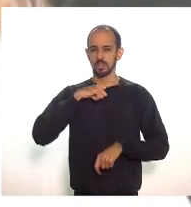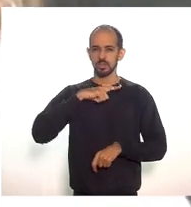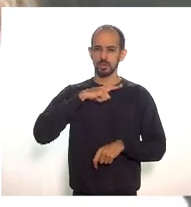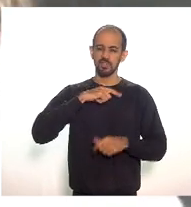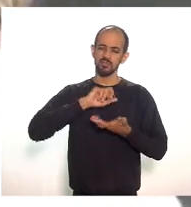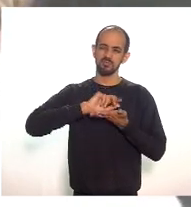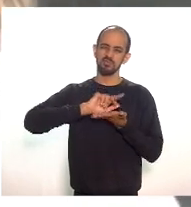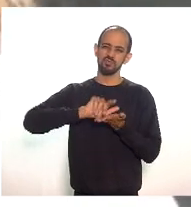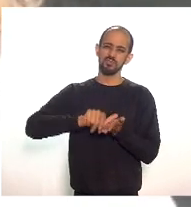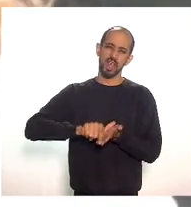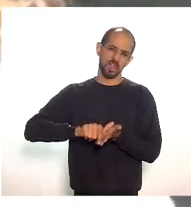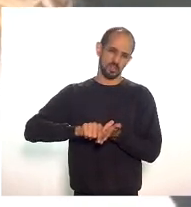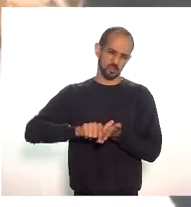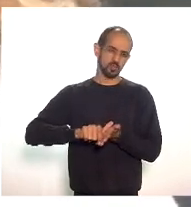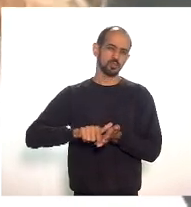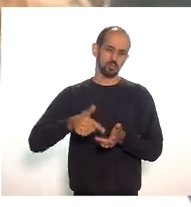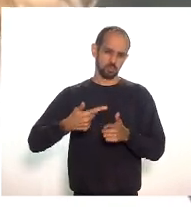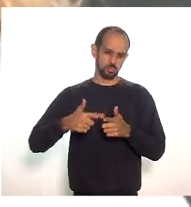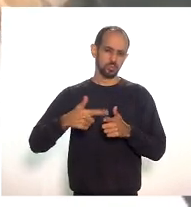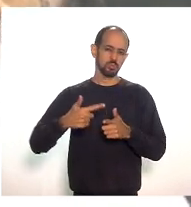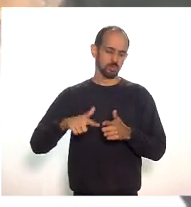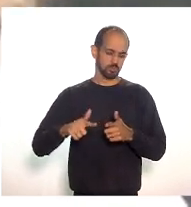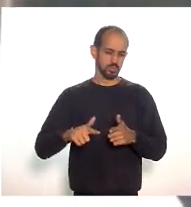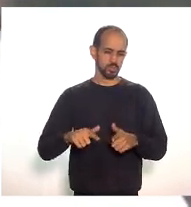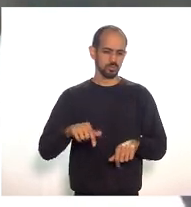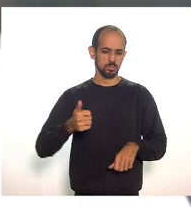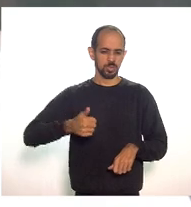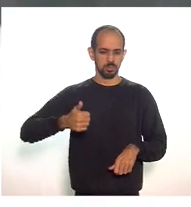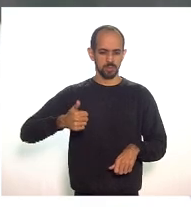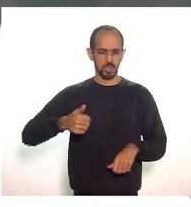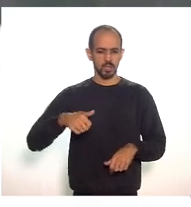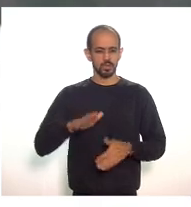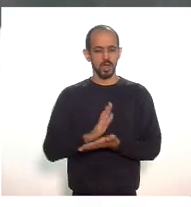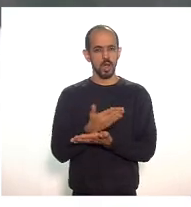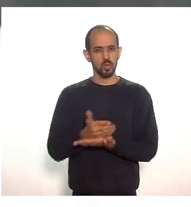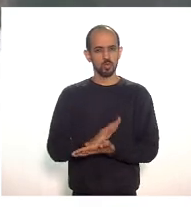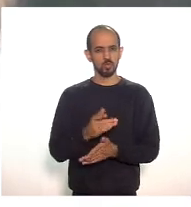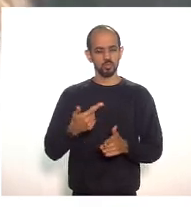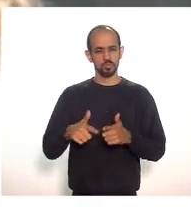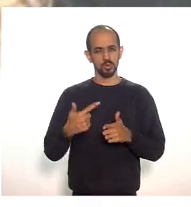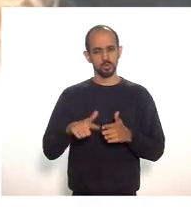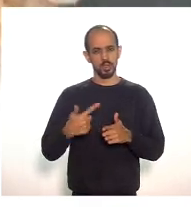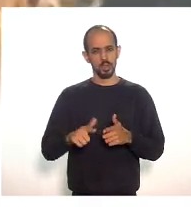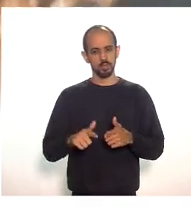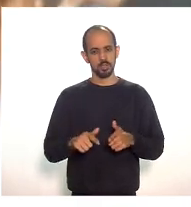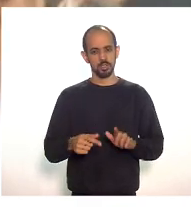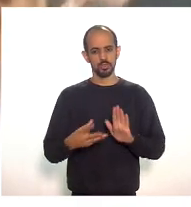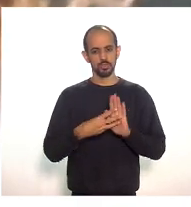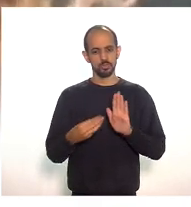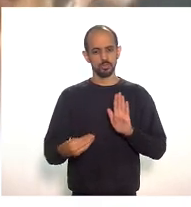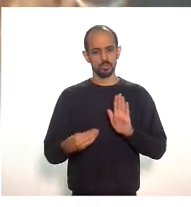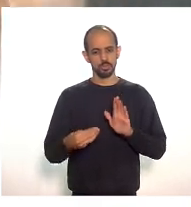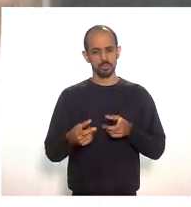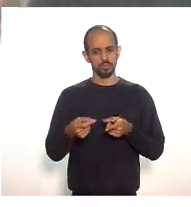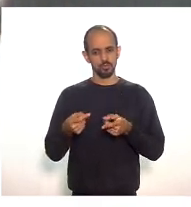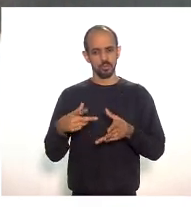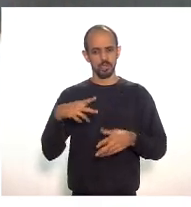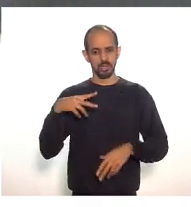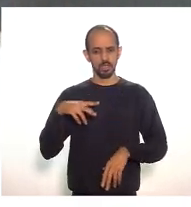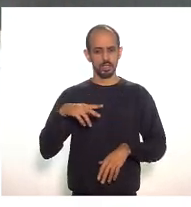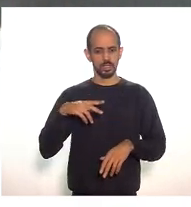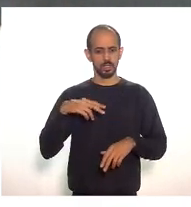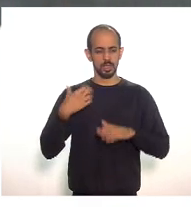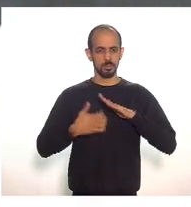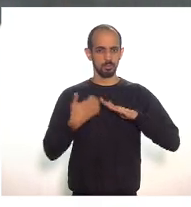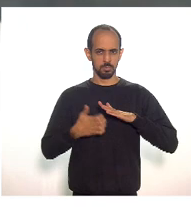né primeiramente os problemas apresentados na modelagem da privatização da cidade e